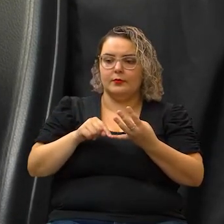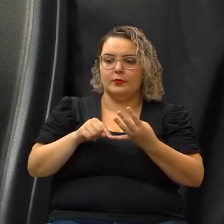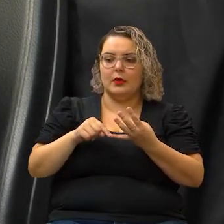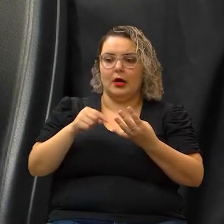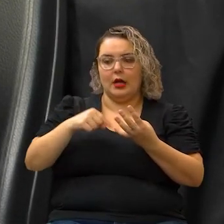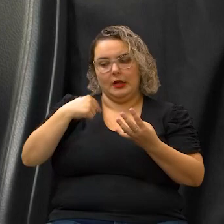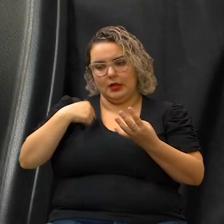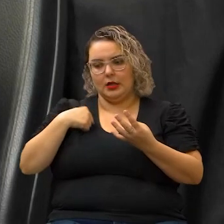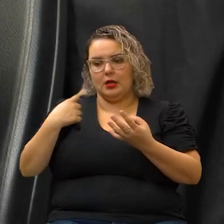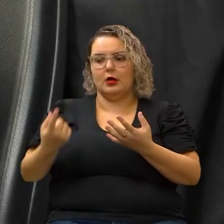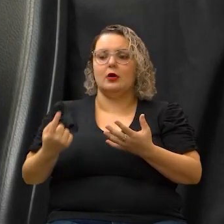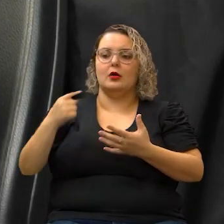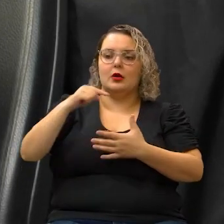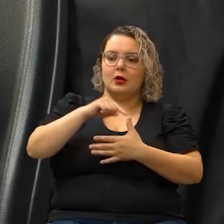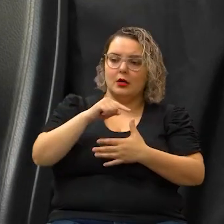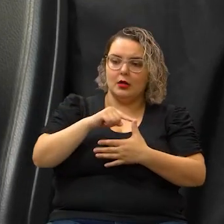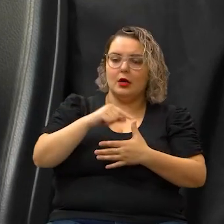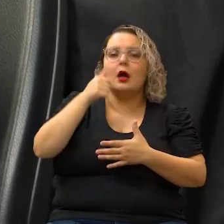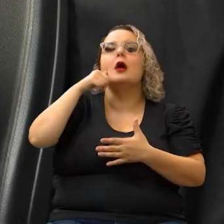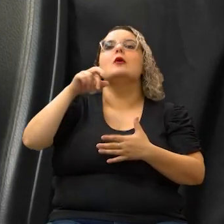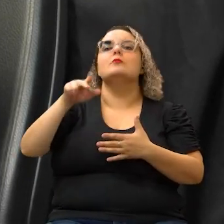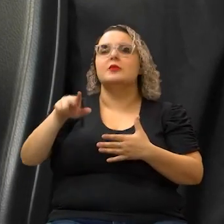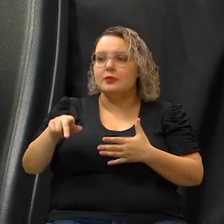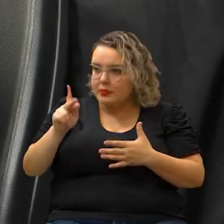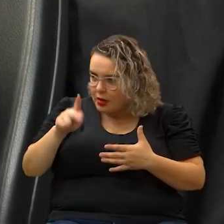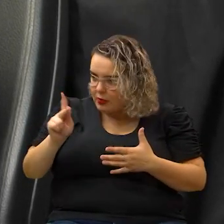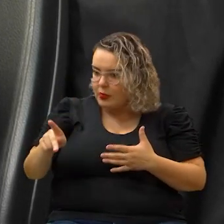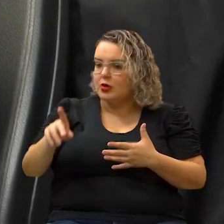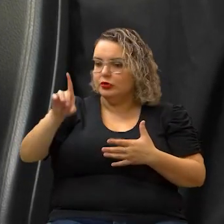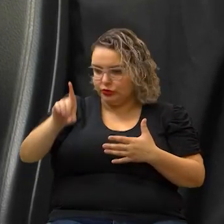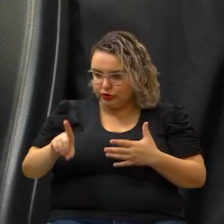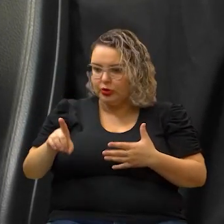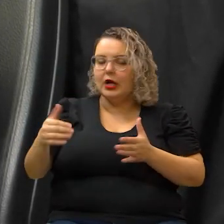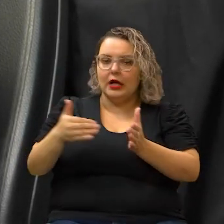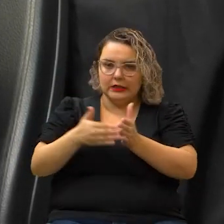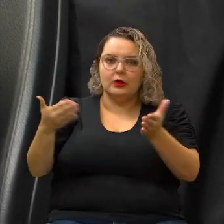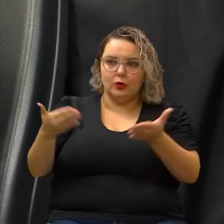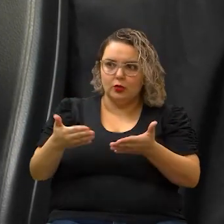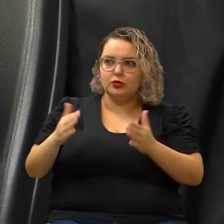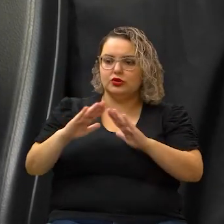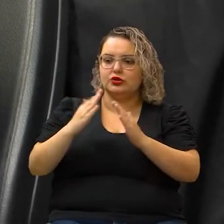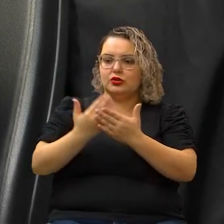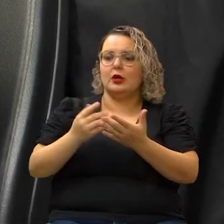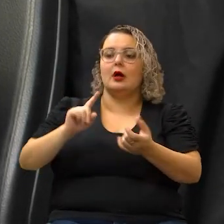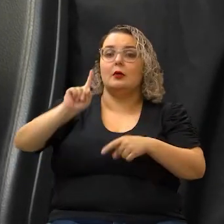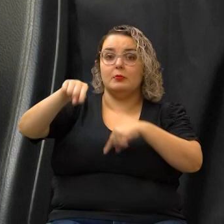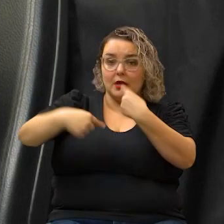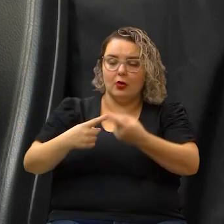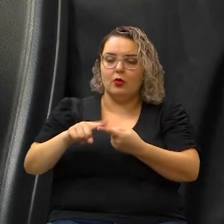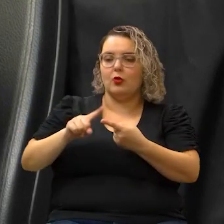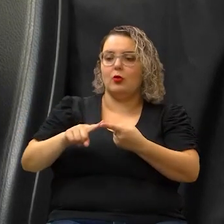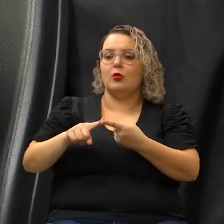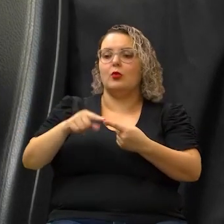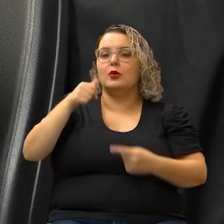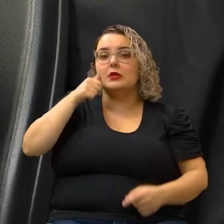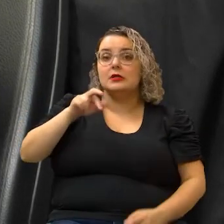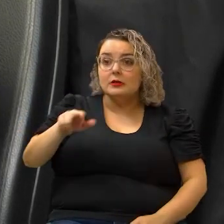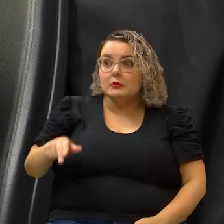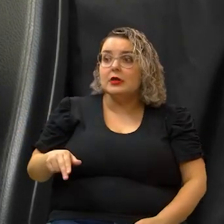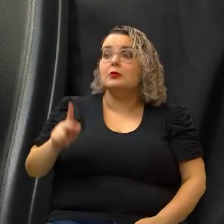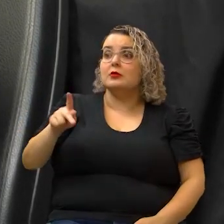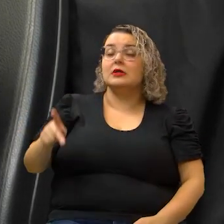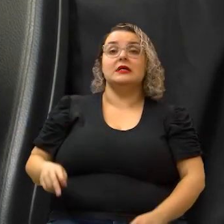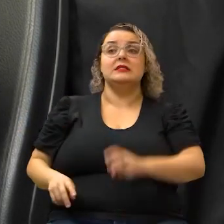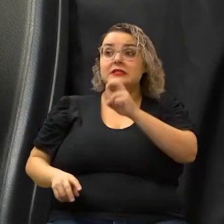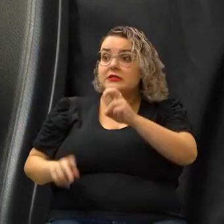depois professor, a minha irmã professora, diretora, ainda hoje é diretora de escola, a outra minha irmã professora, 5 professores. Olha.